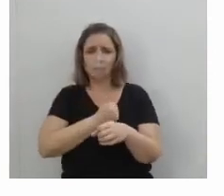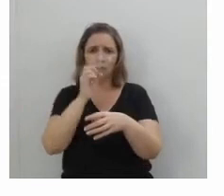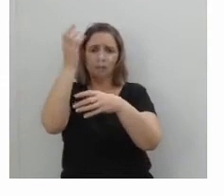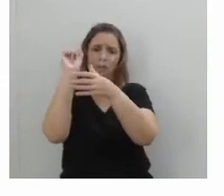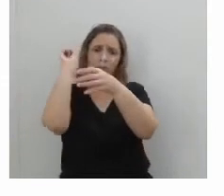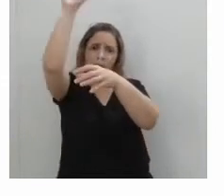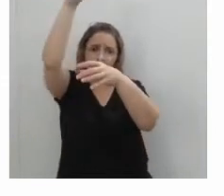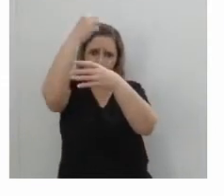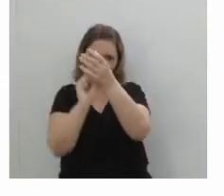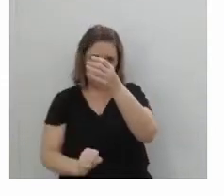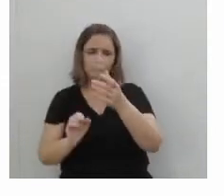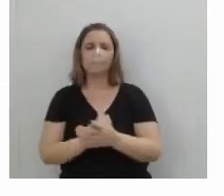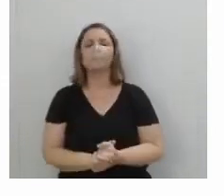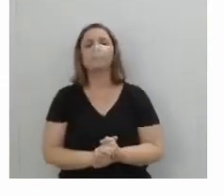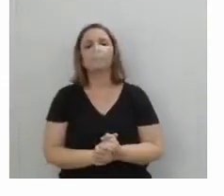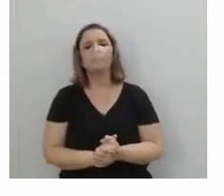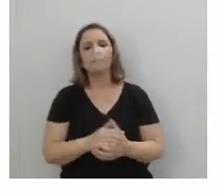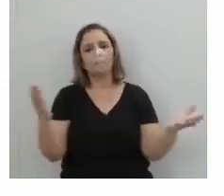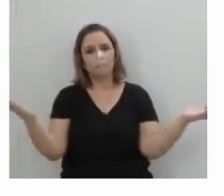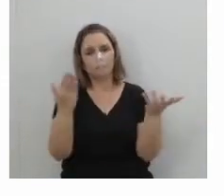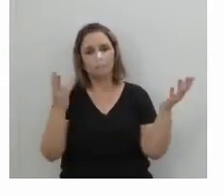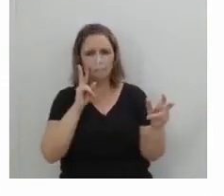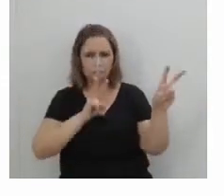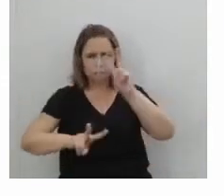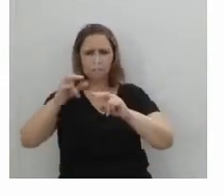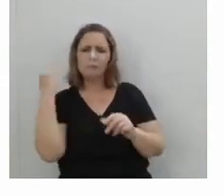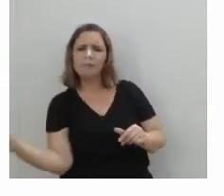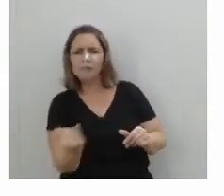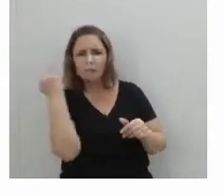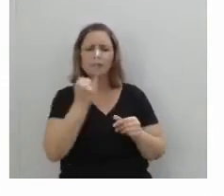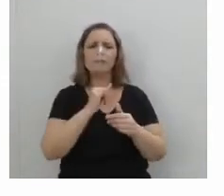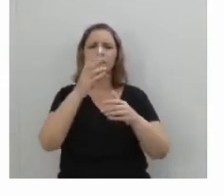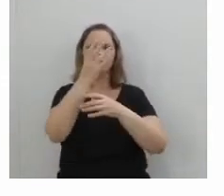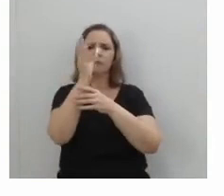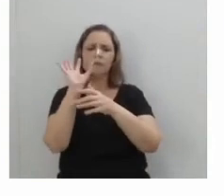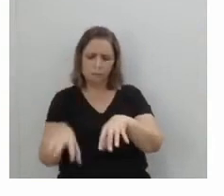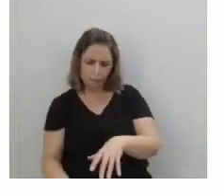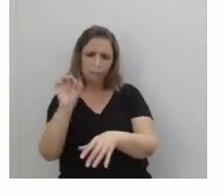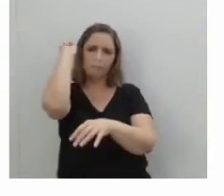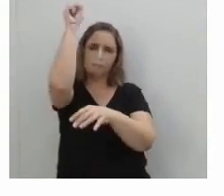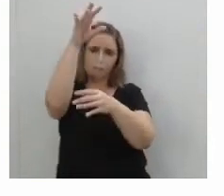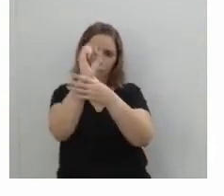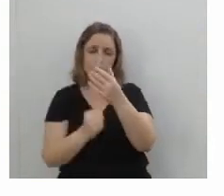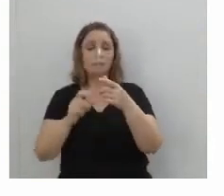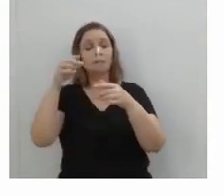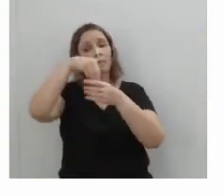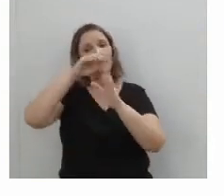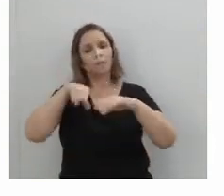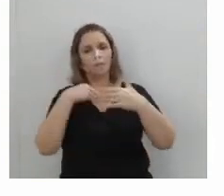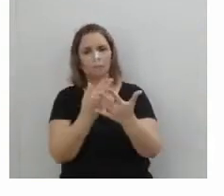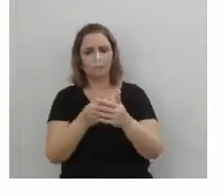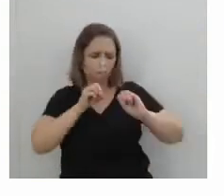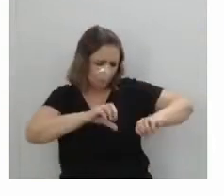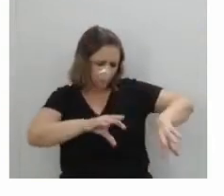mais até o final da competição. Vamos agora ver aí a importância do basquete dentro da escola. O ensino atual do basquetebol